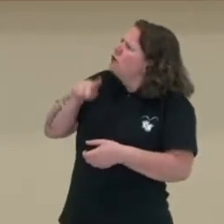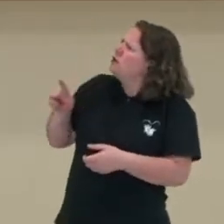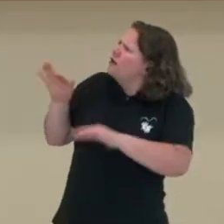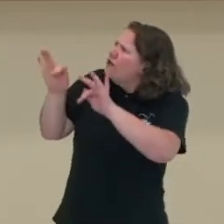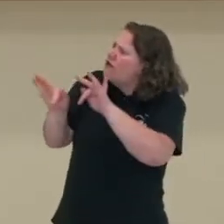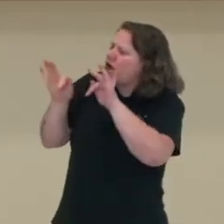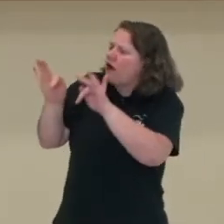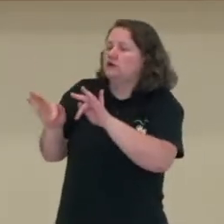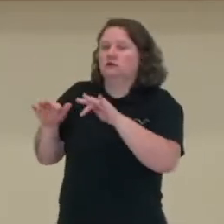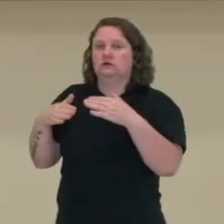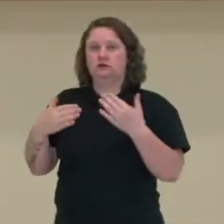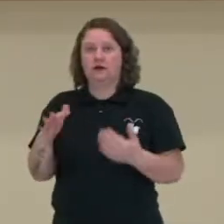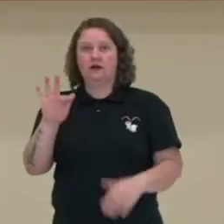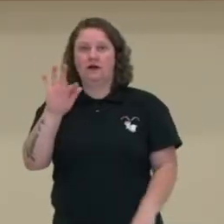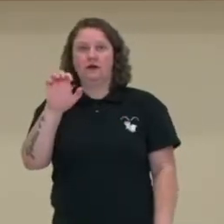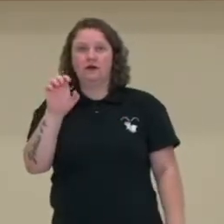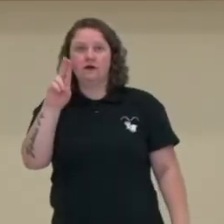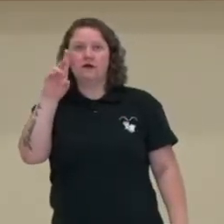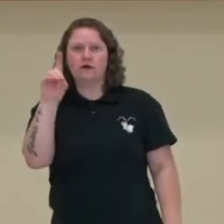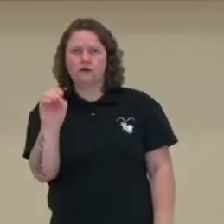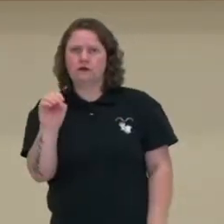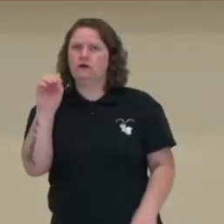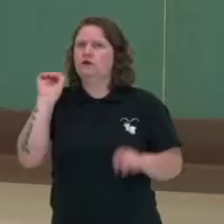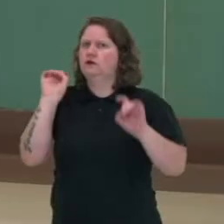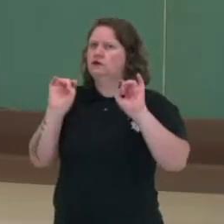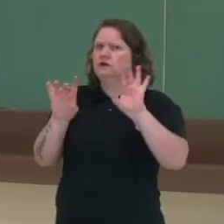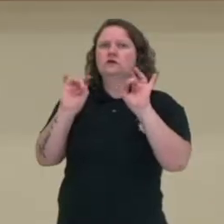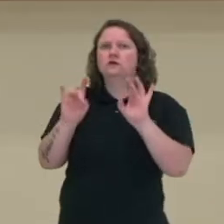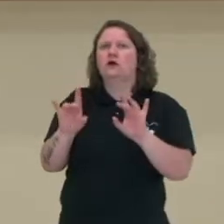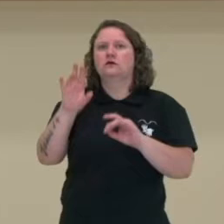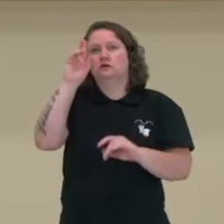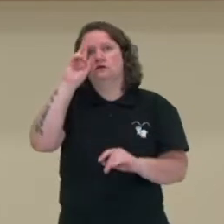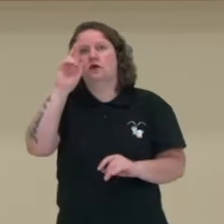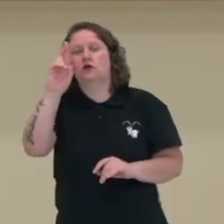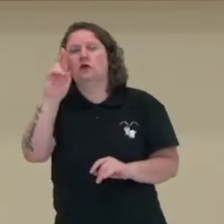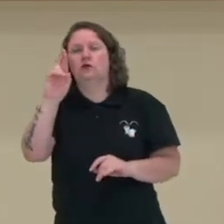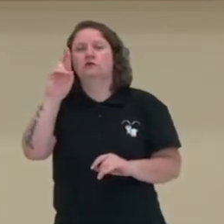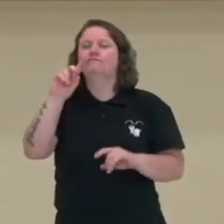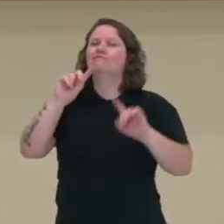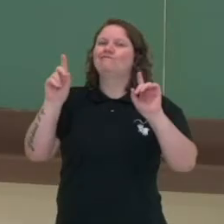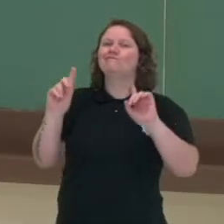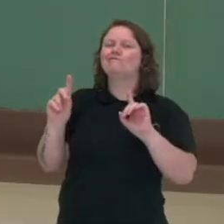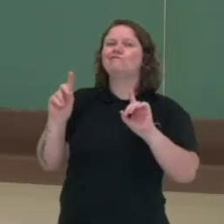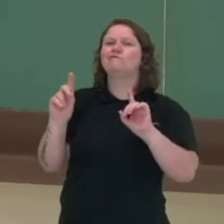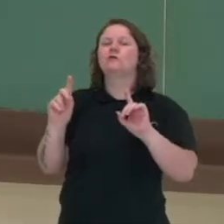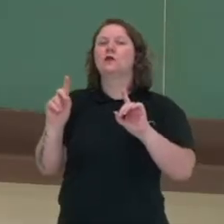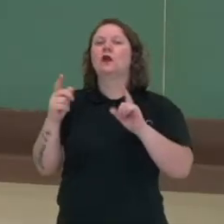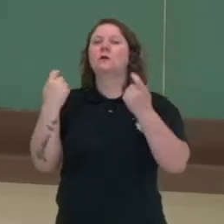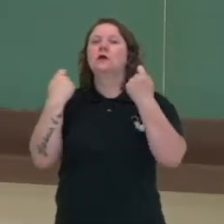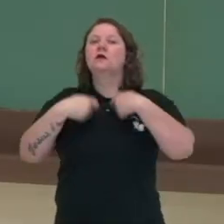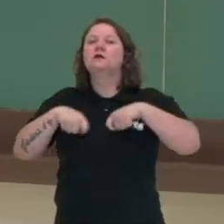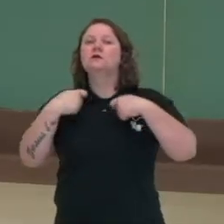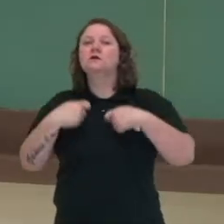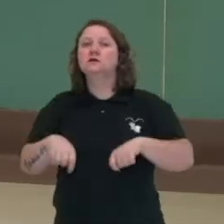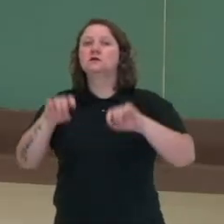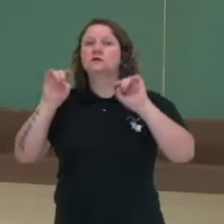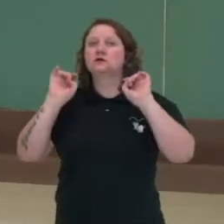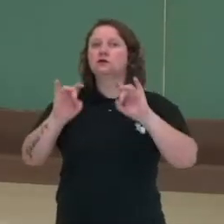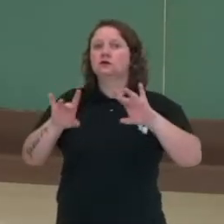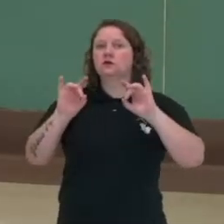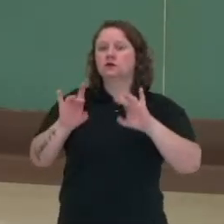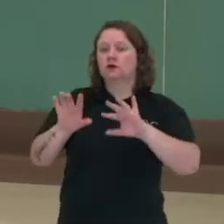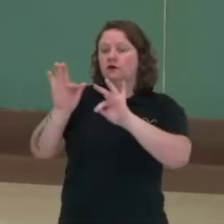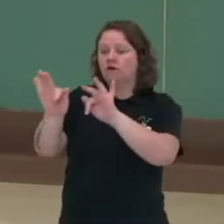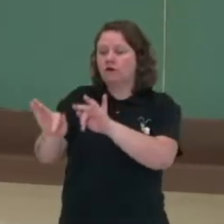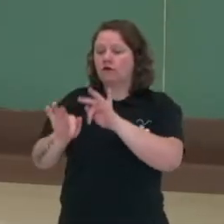livros de história usam o termo feudo, mas feudo não é somente um senhorio. Então não é legal usar apenas o termo feudo